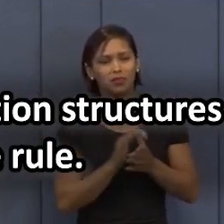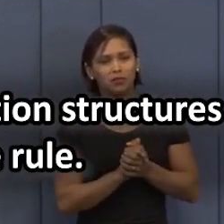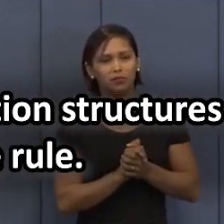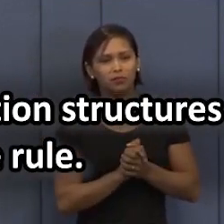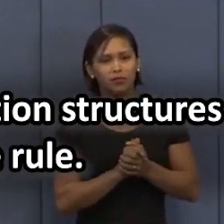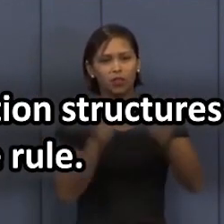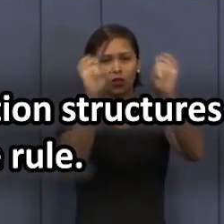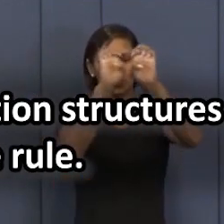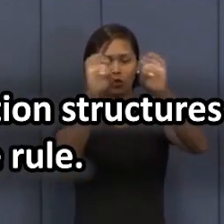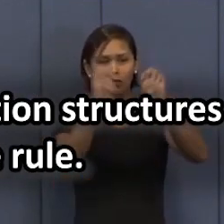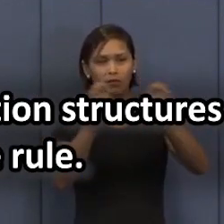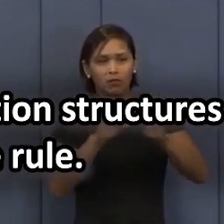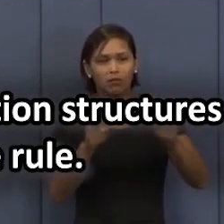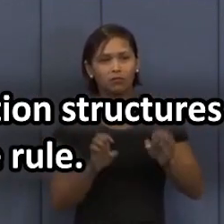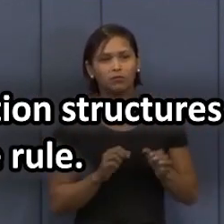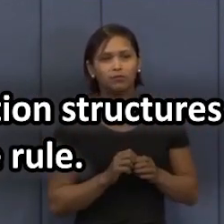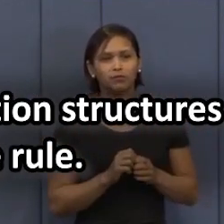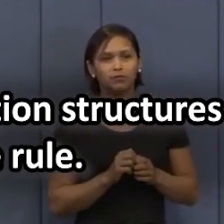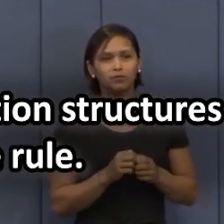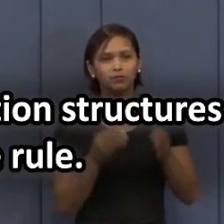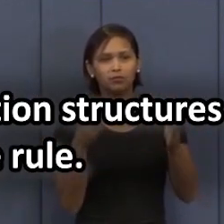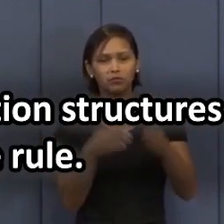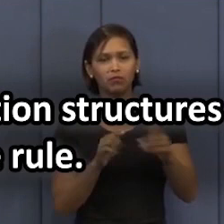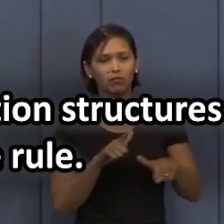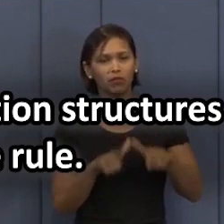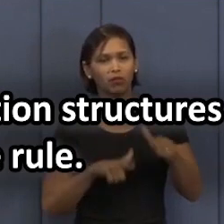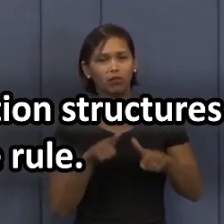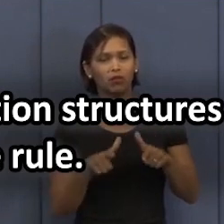burocratas que organizam estruturas de ação